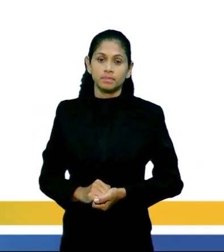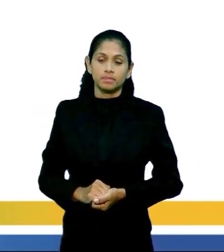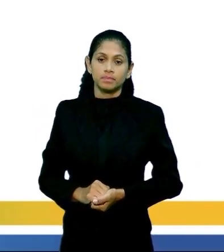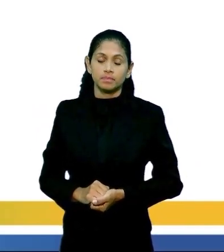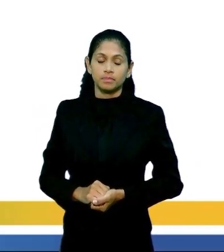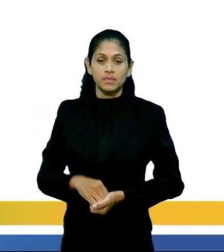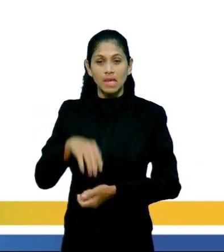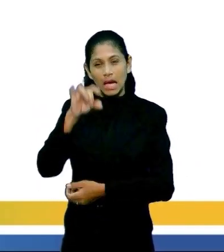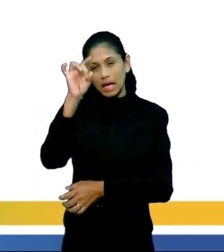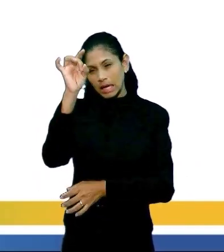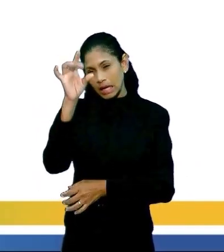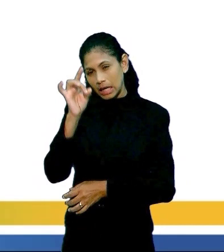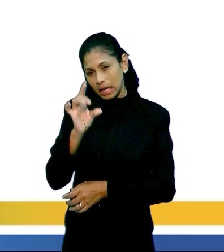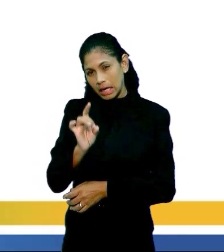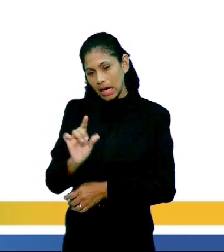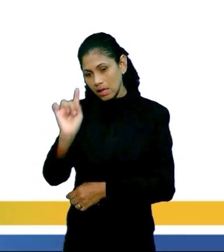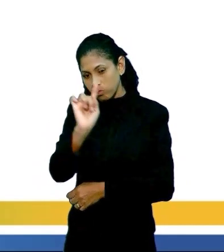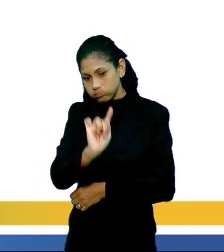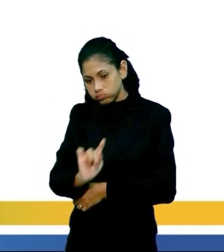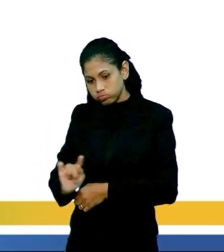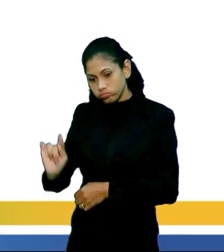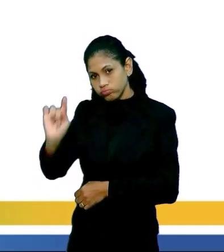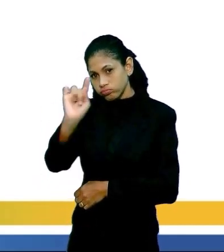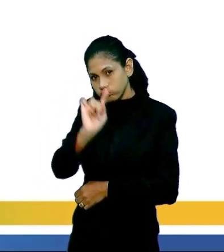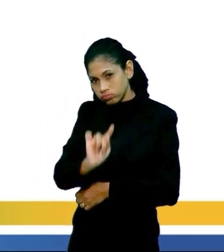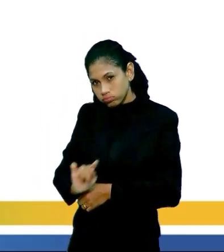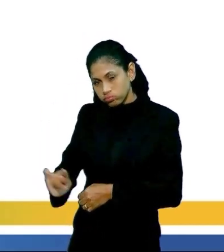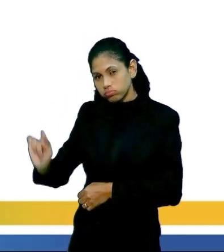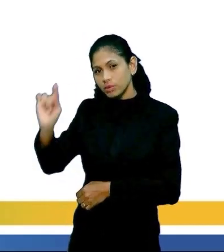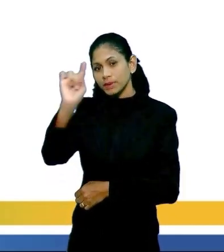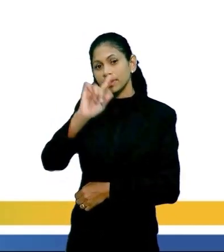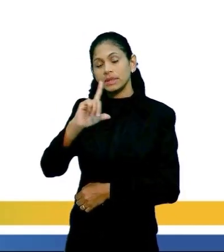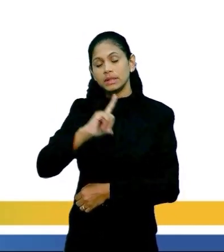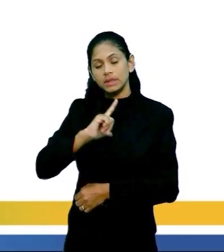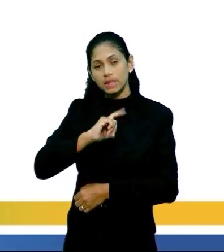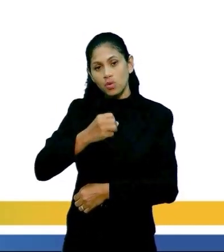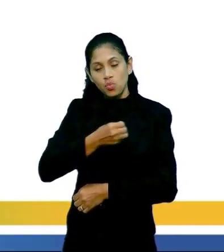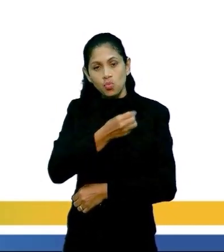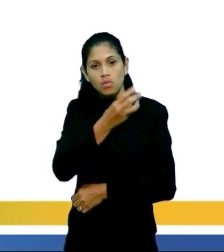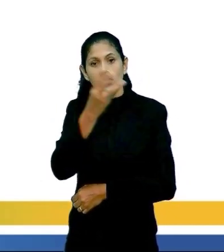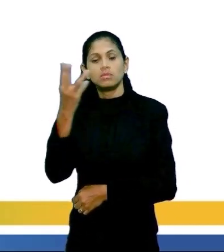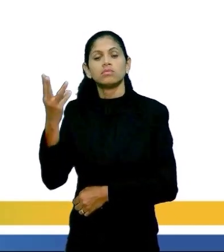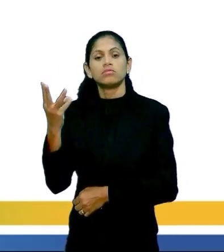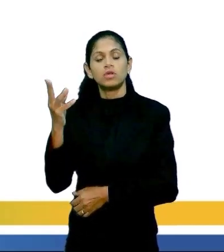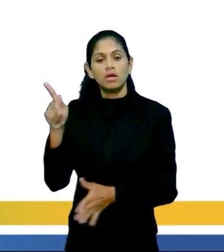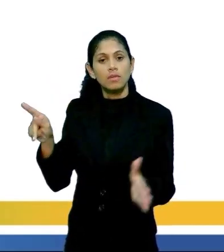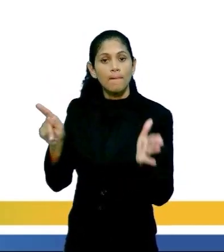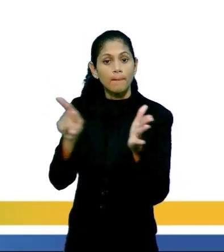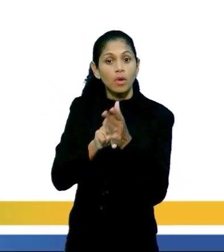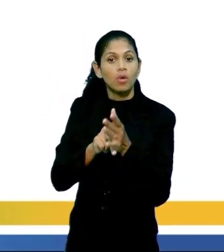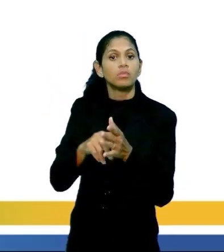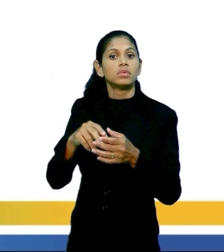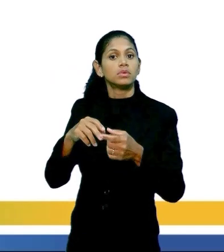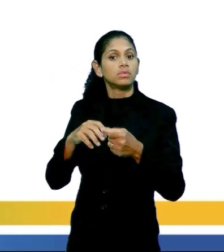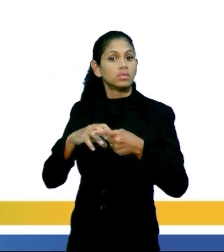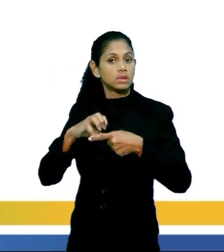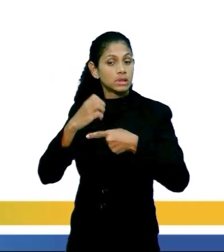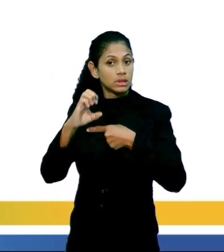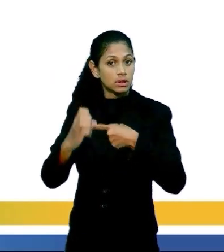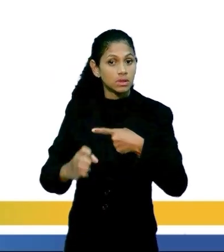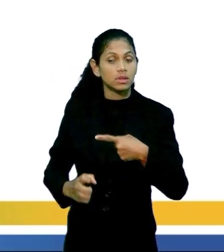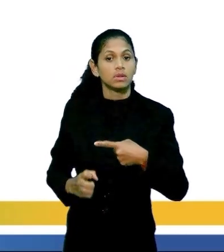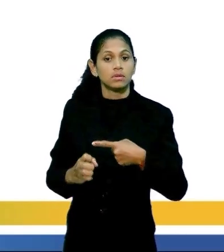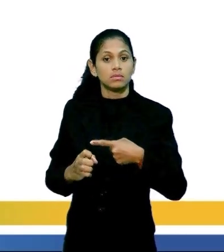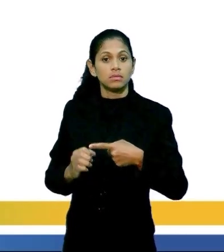Cada camada, ela tem uma quantidade definida de elétrons. Como vocês vão poder ver, na camada